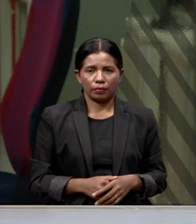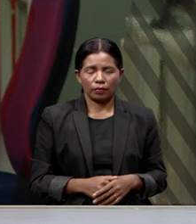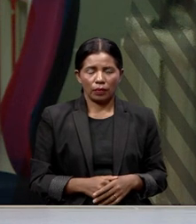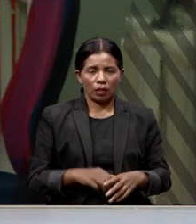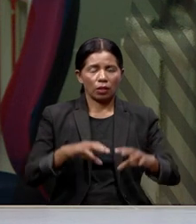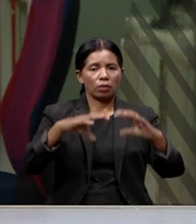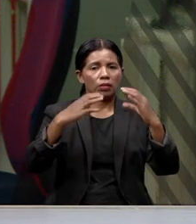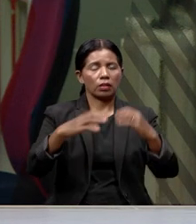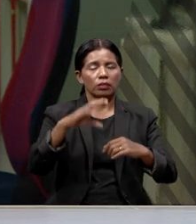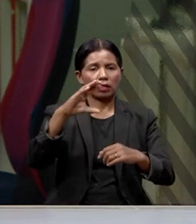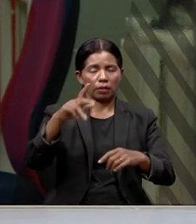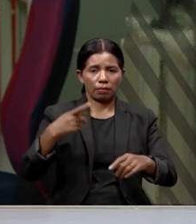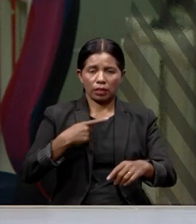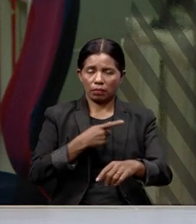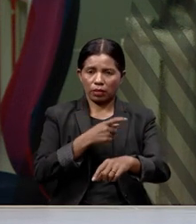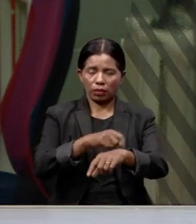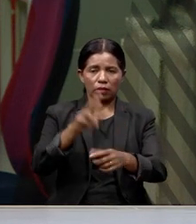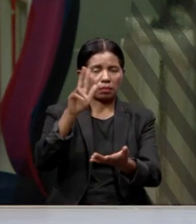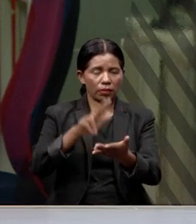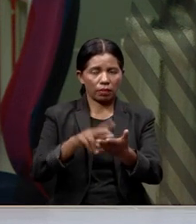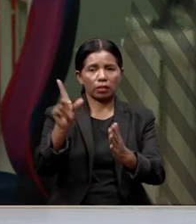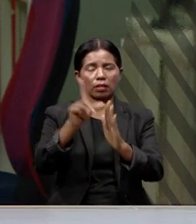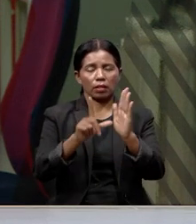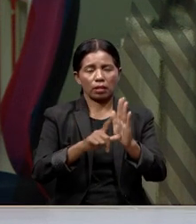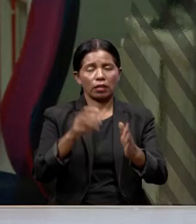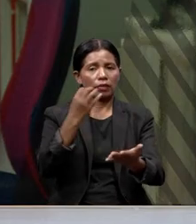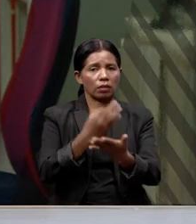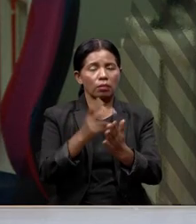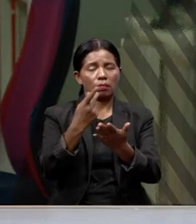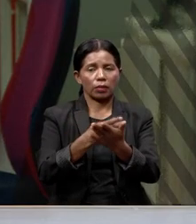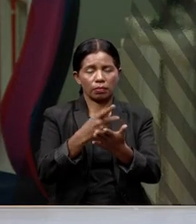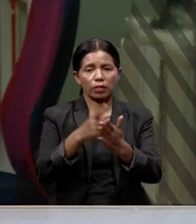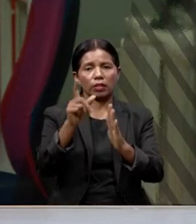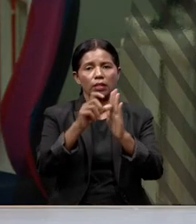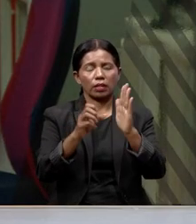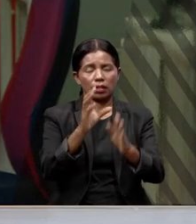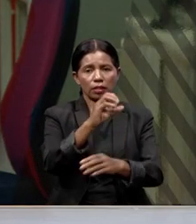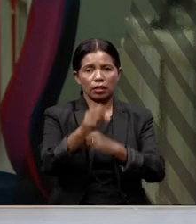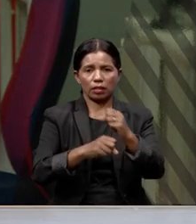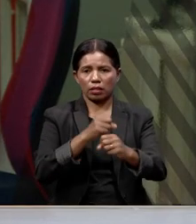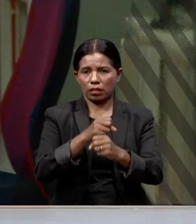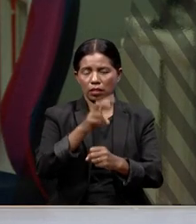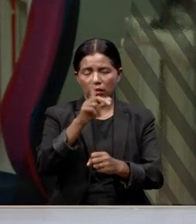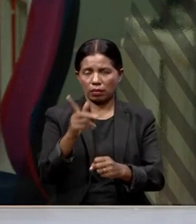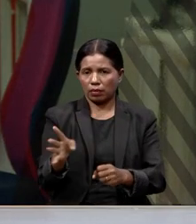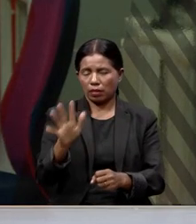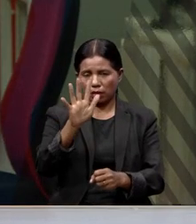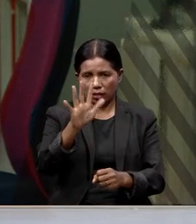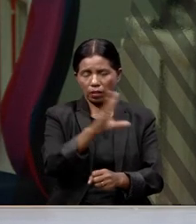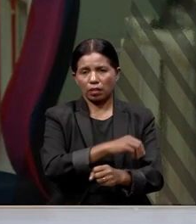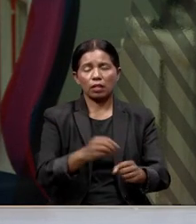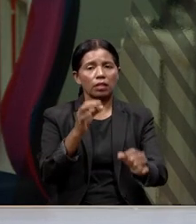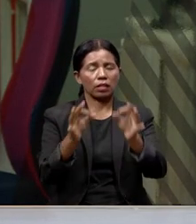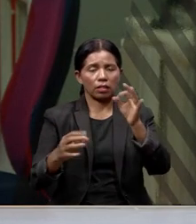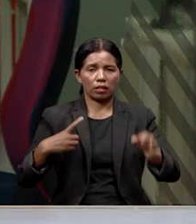Comissão do Parlamento Nacional aprova na redação final a proposta do Orçamento Geral do Estado tinha Rihunrua Ruanulo Restan Lima, mas